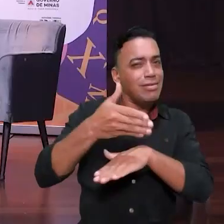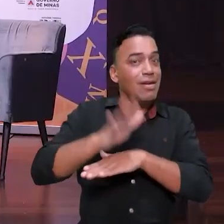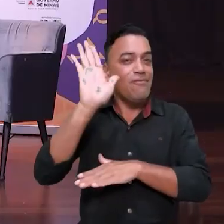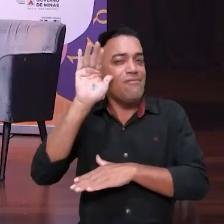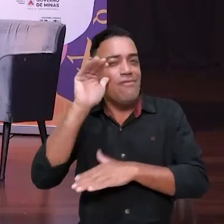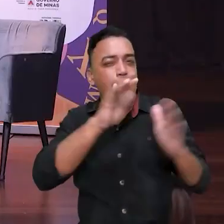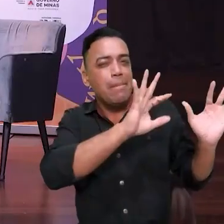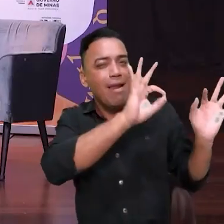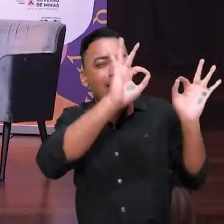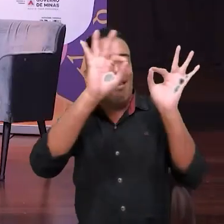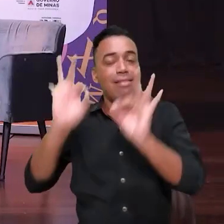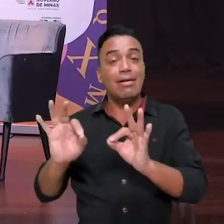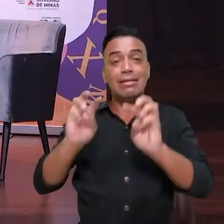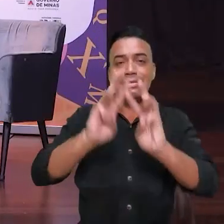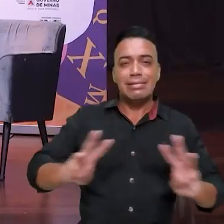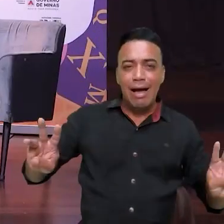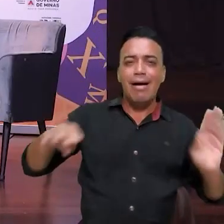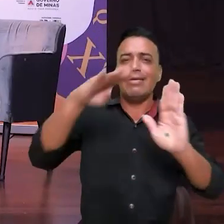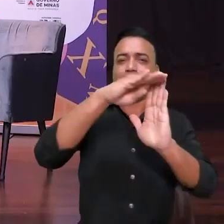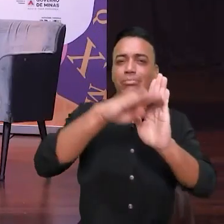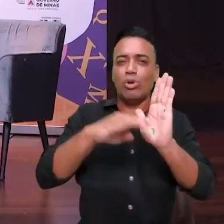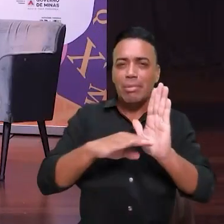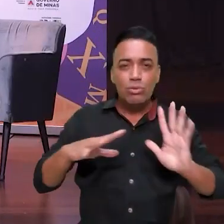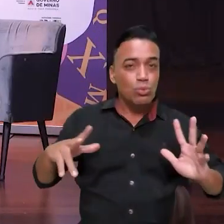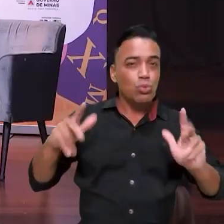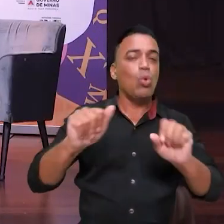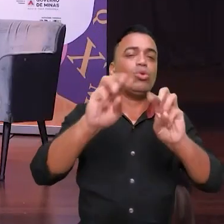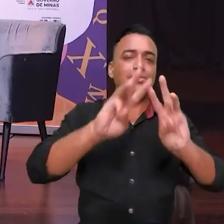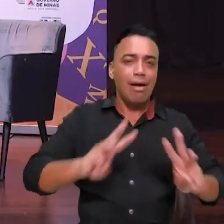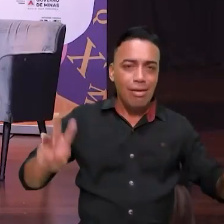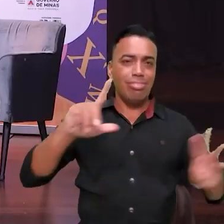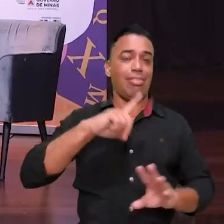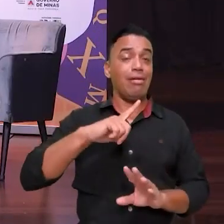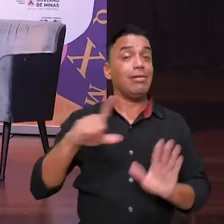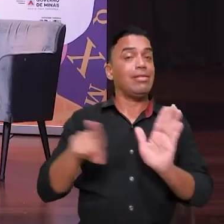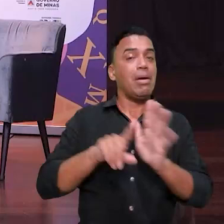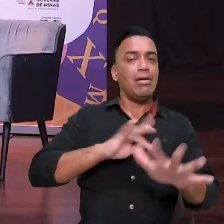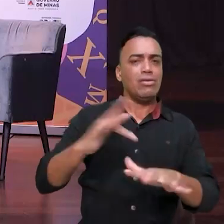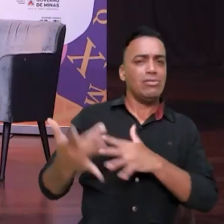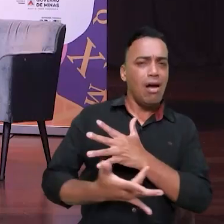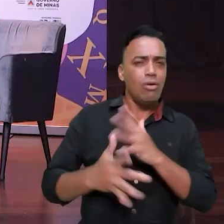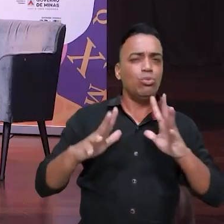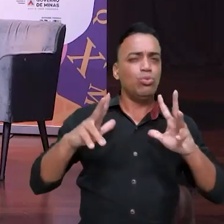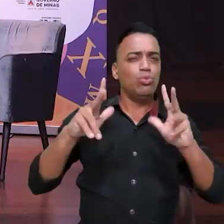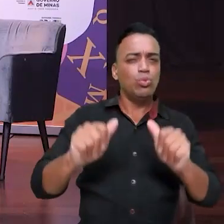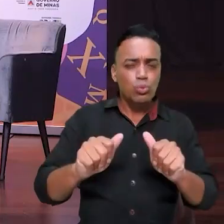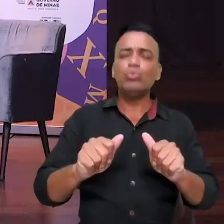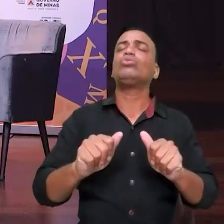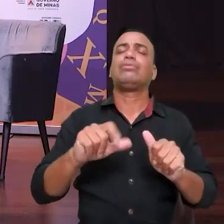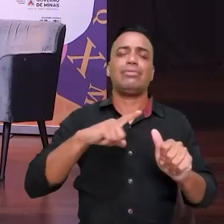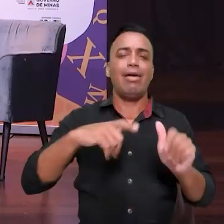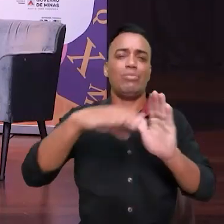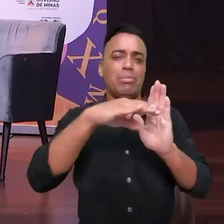saia midi plissada de tom preto. Logo, ela convida Jefferson da Fonseca para subir ao palco. Jefferson se assenta na